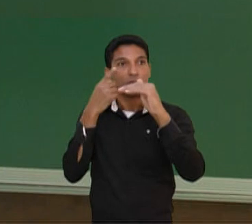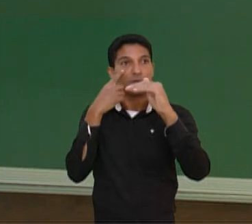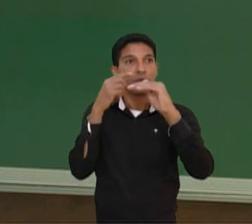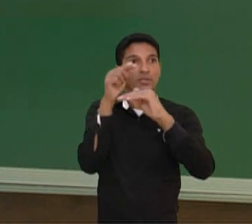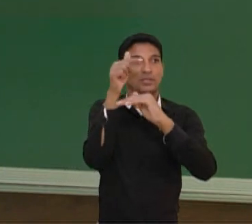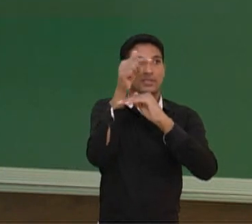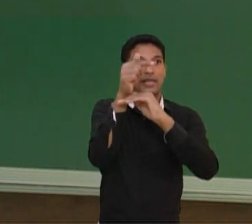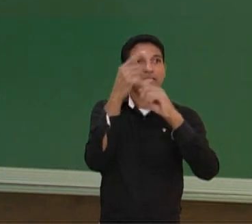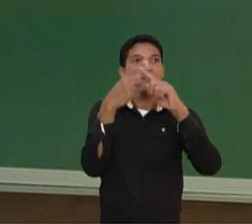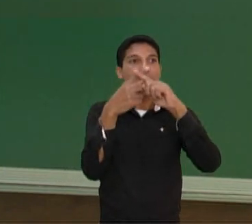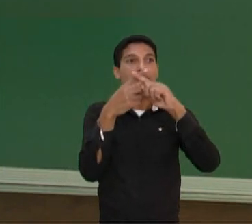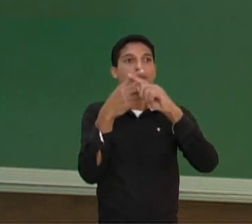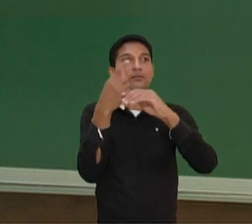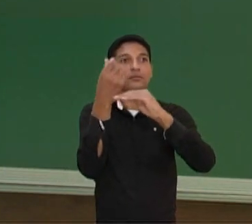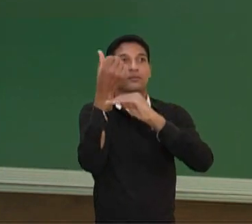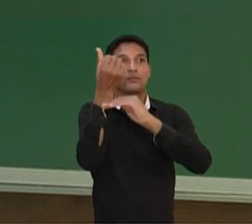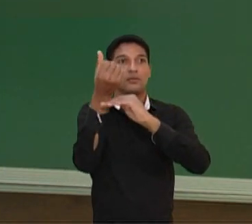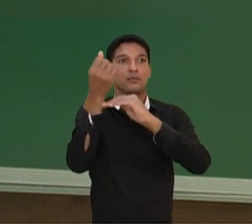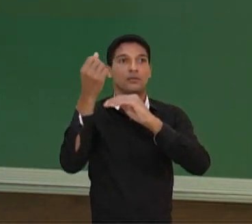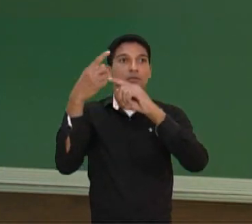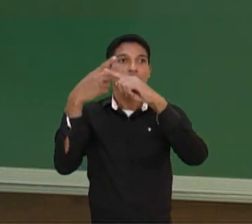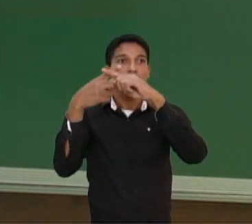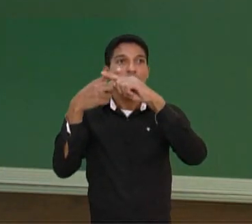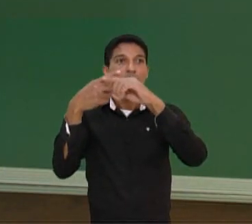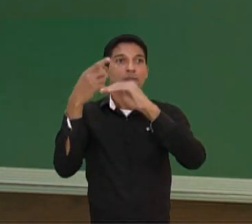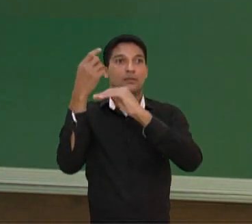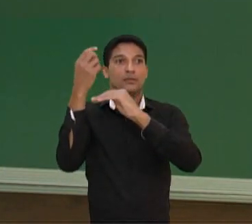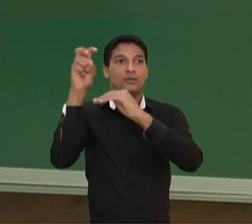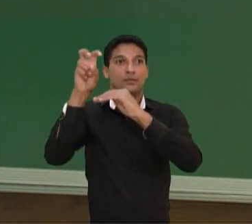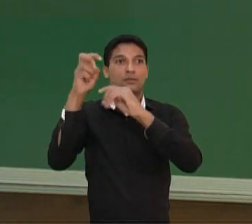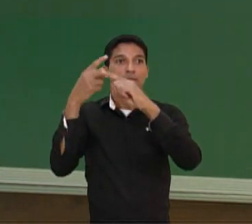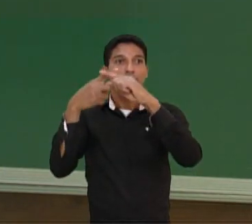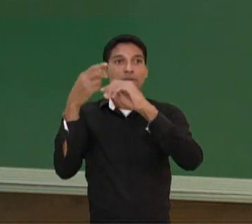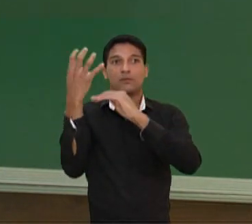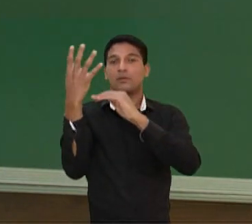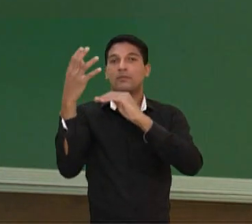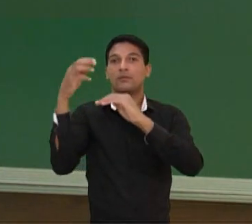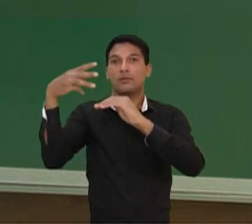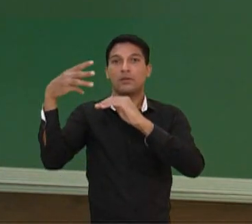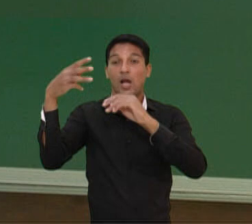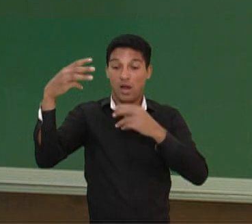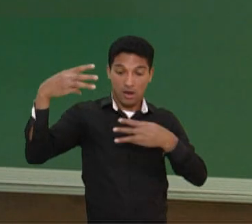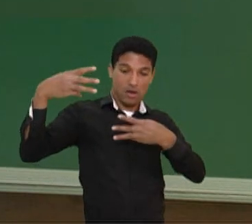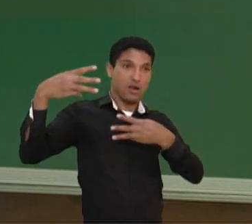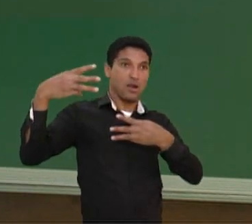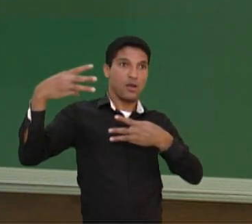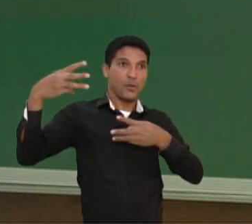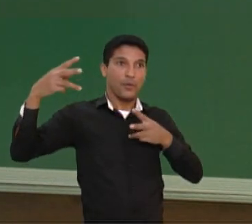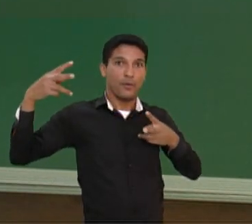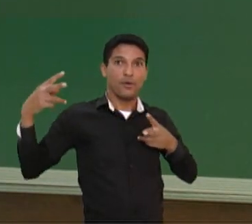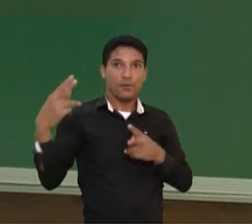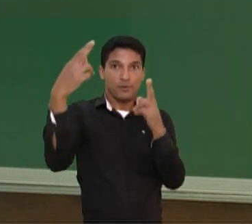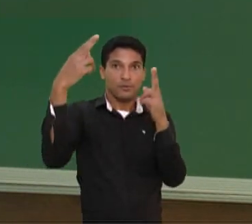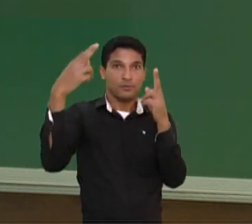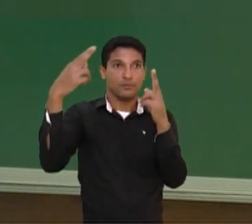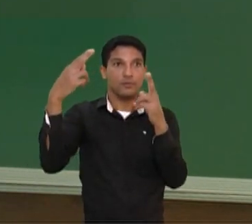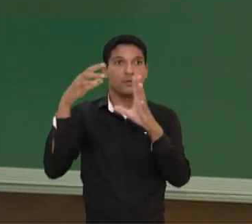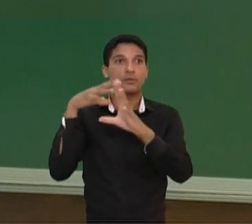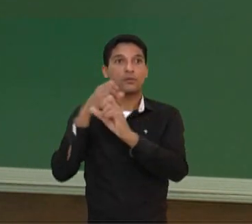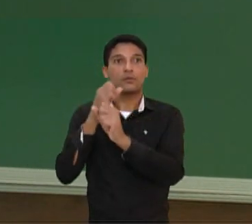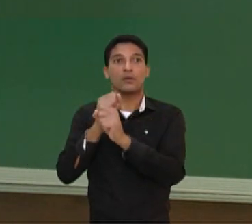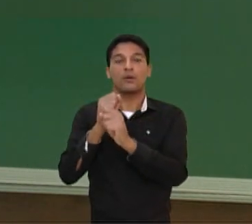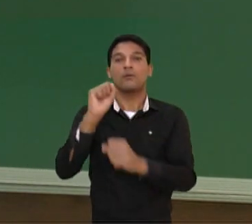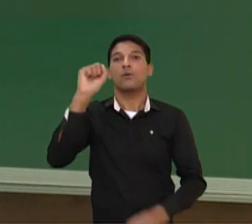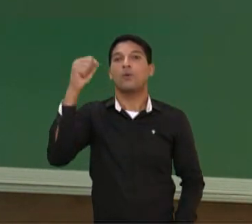vezes 4 vezes 3 fatorial, que eu posso simplesmente cancelar com o de baixo e me dá um total de